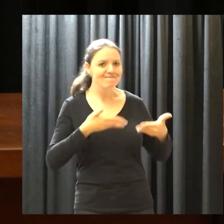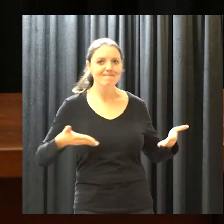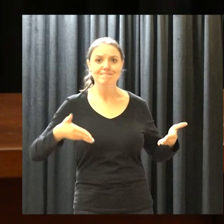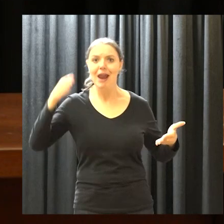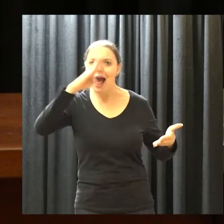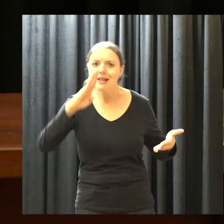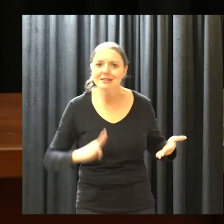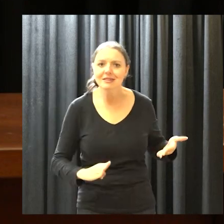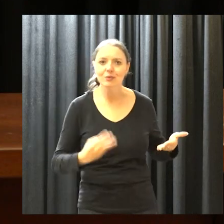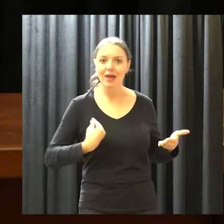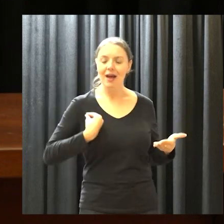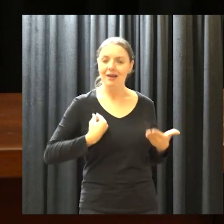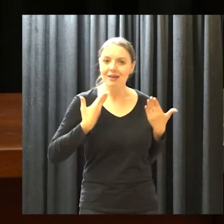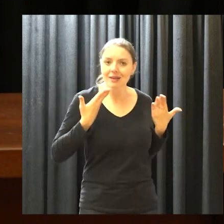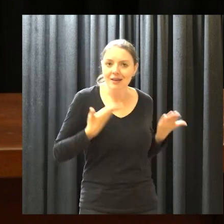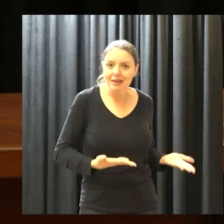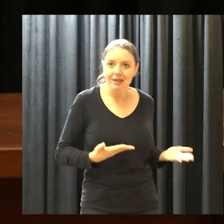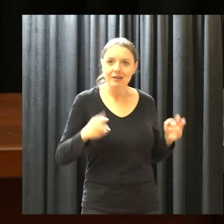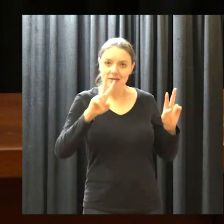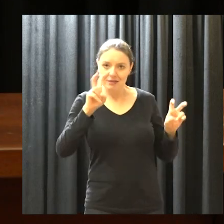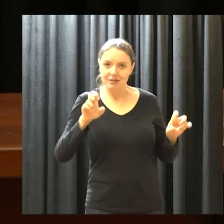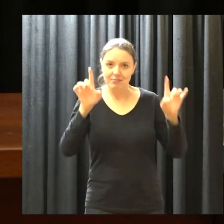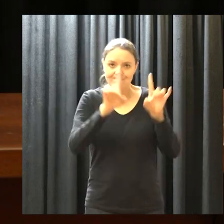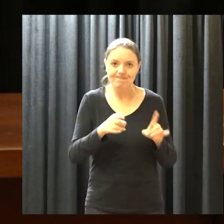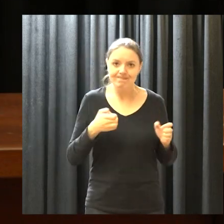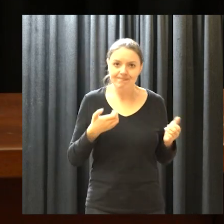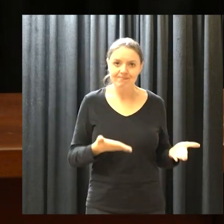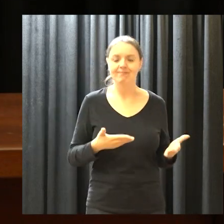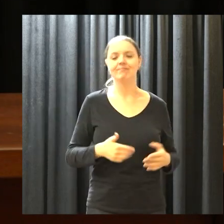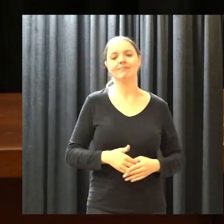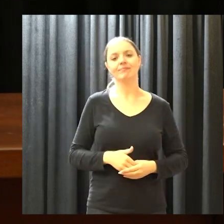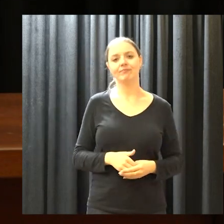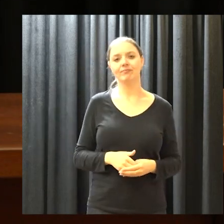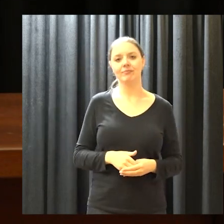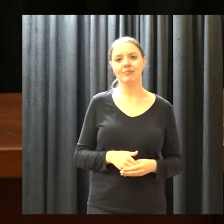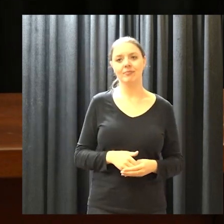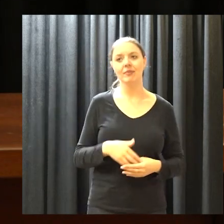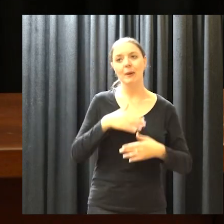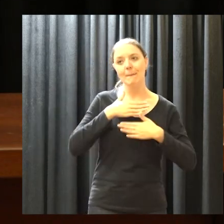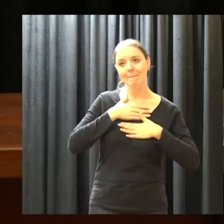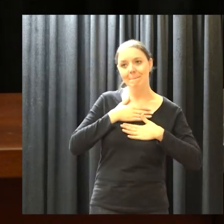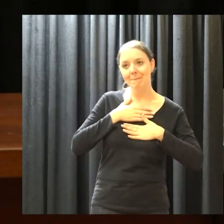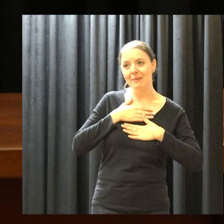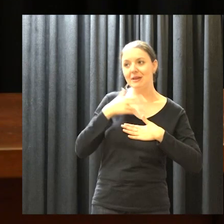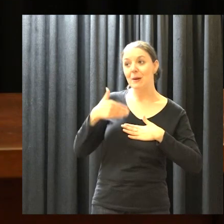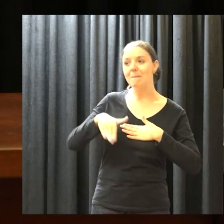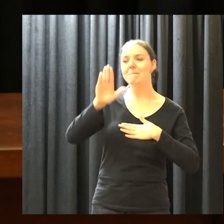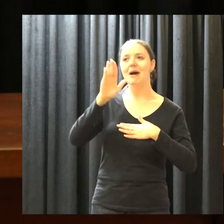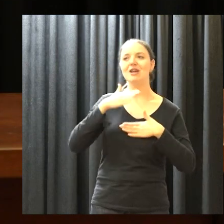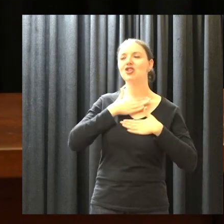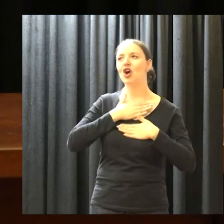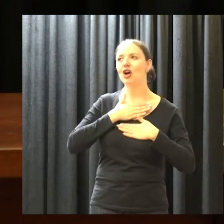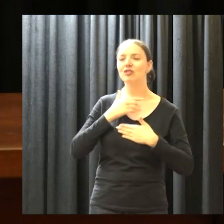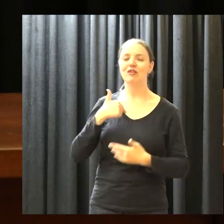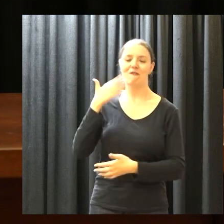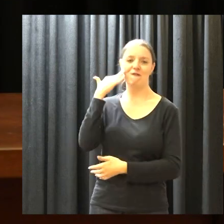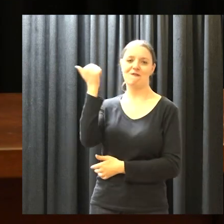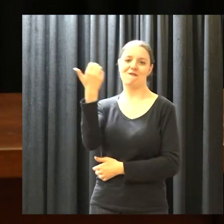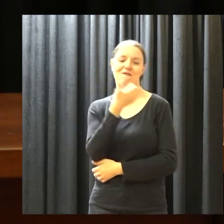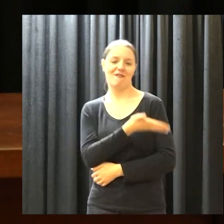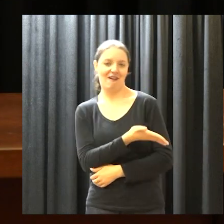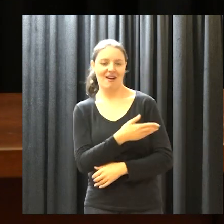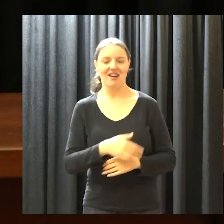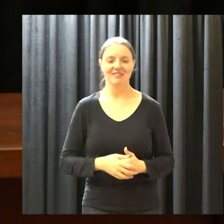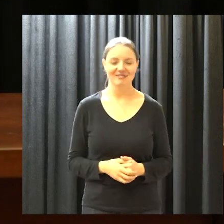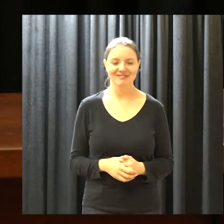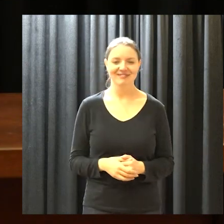país, eu diria, sobre a temática da deficiência, assim. Pelo menos são as que eu tieto mais. Então,